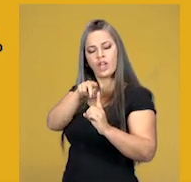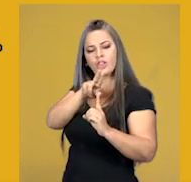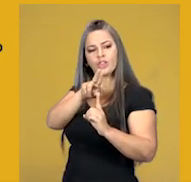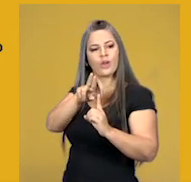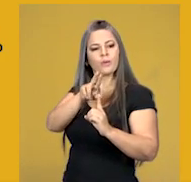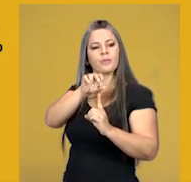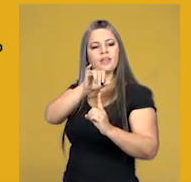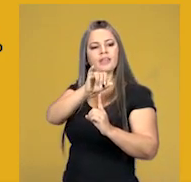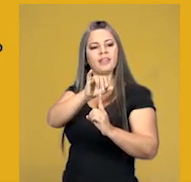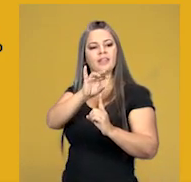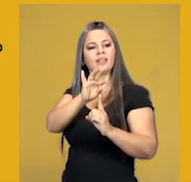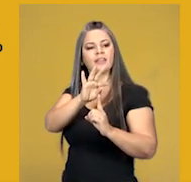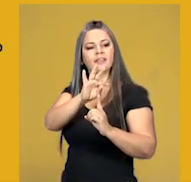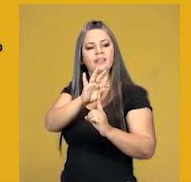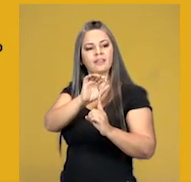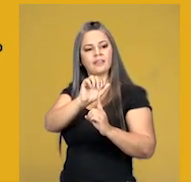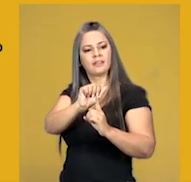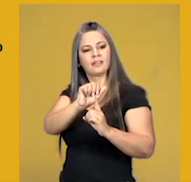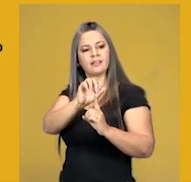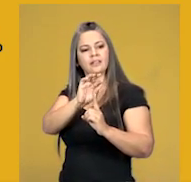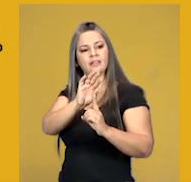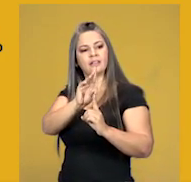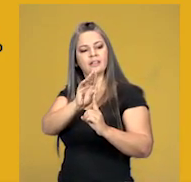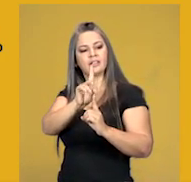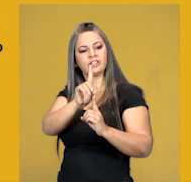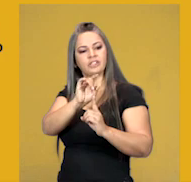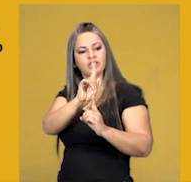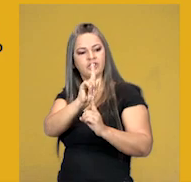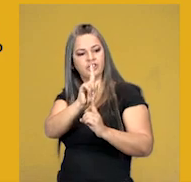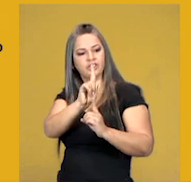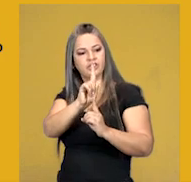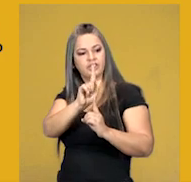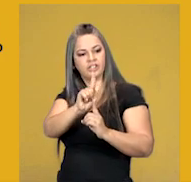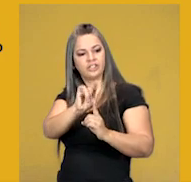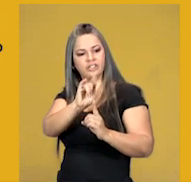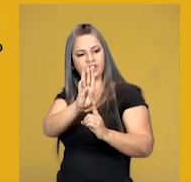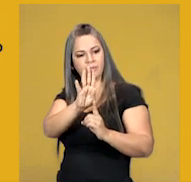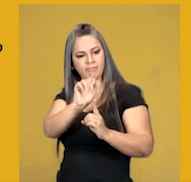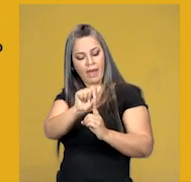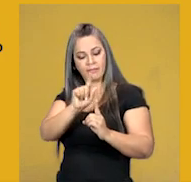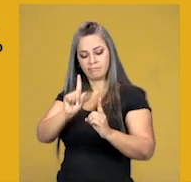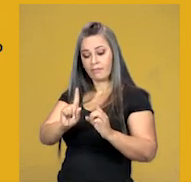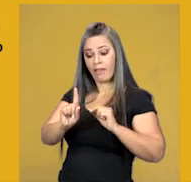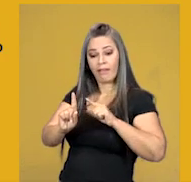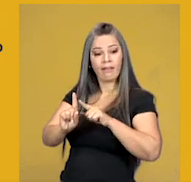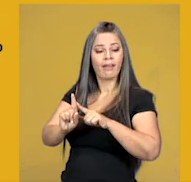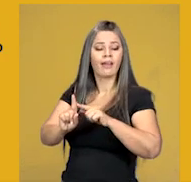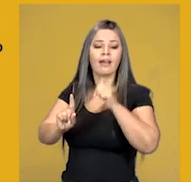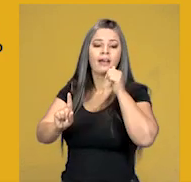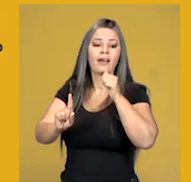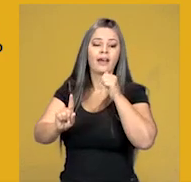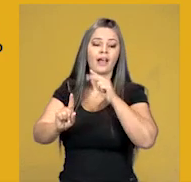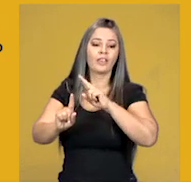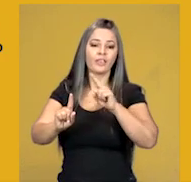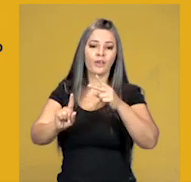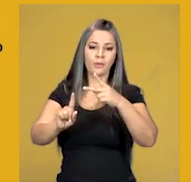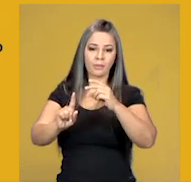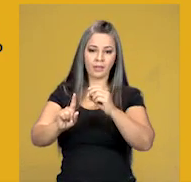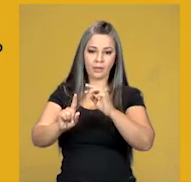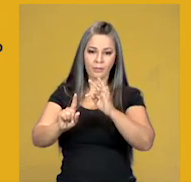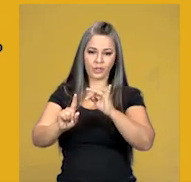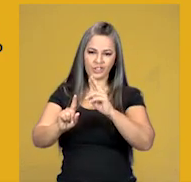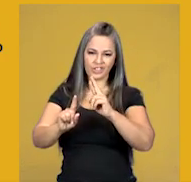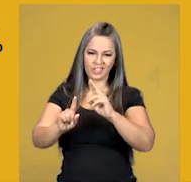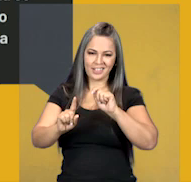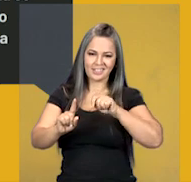Itajibá, significa braço forte. Ela, uma jovem e bela moça, tinha o nome de Potira, que significa